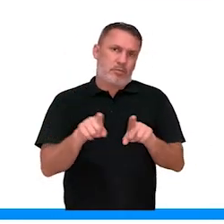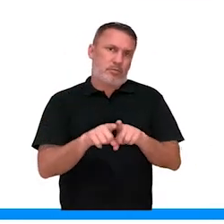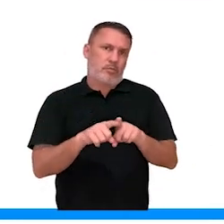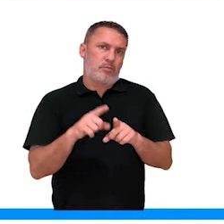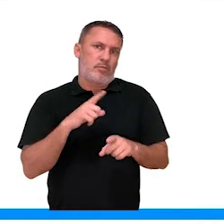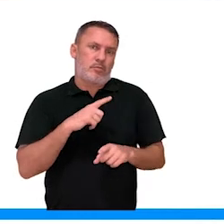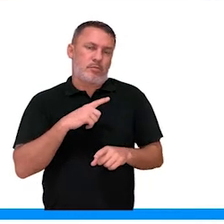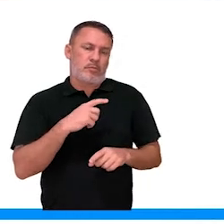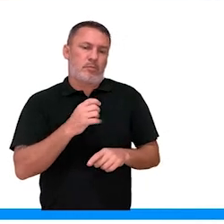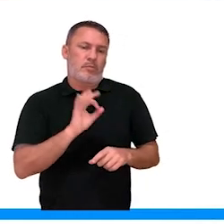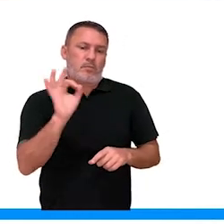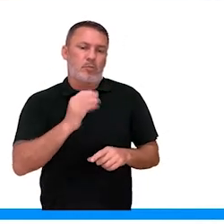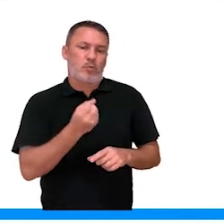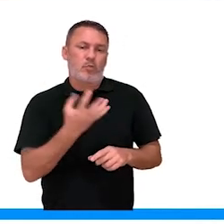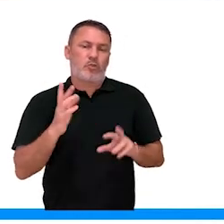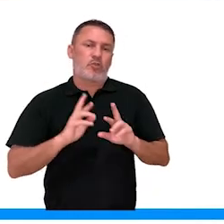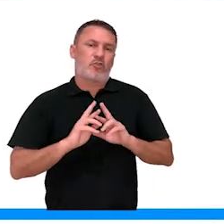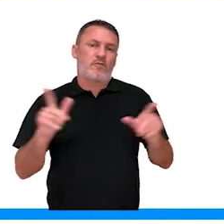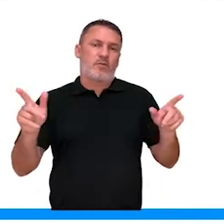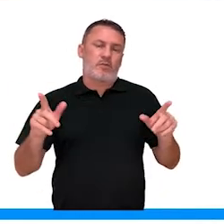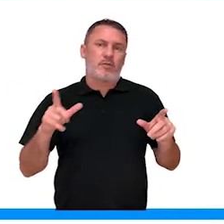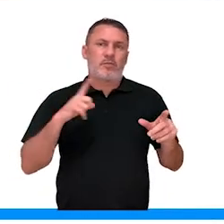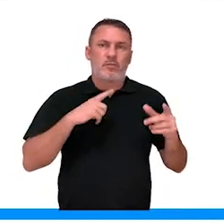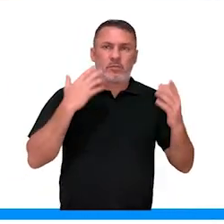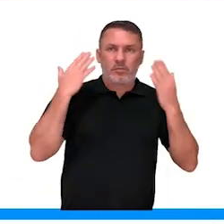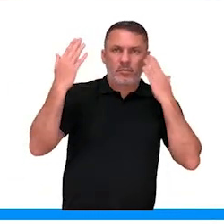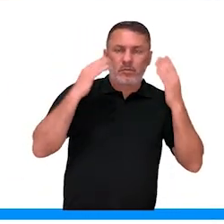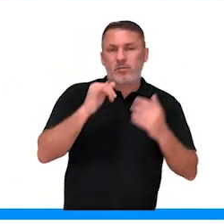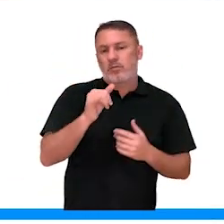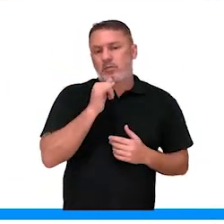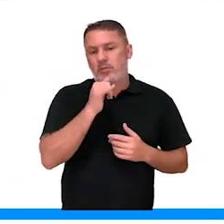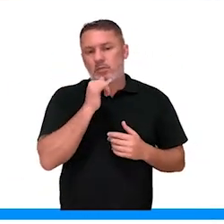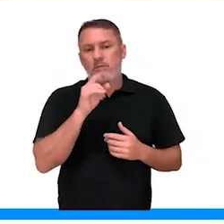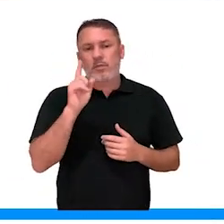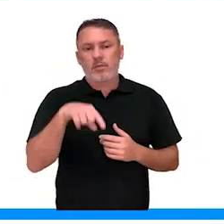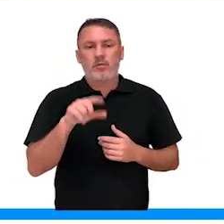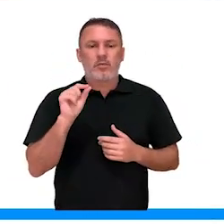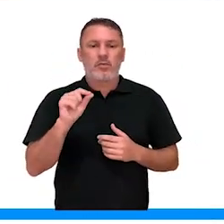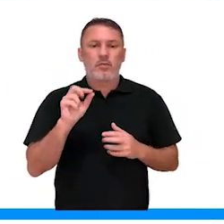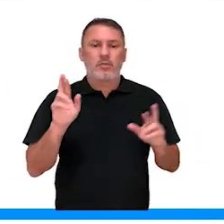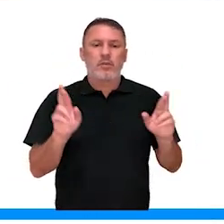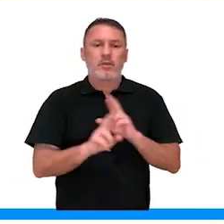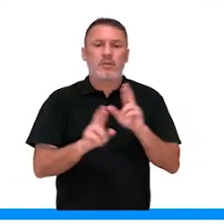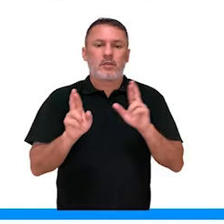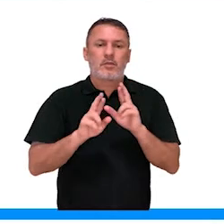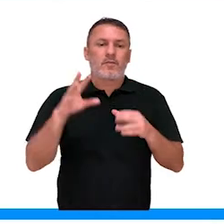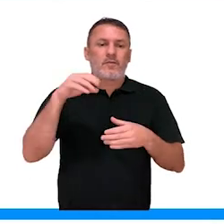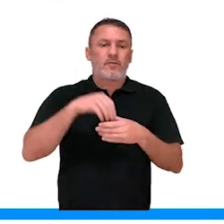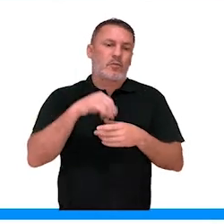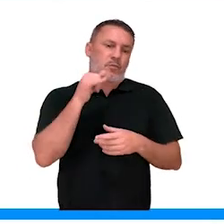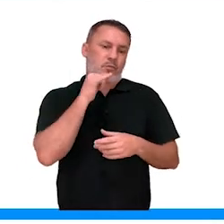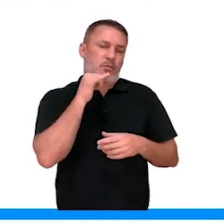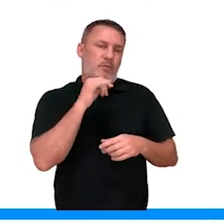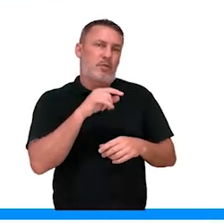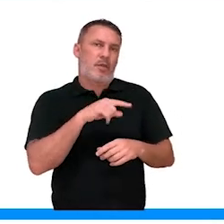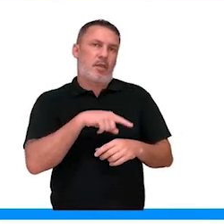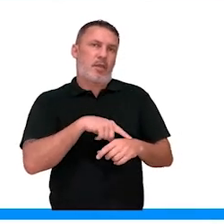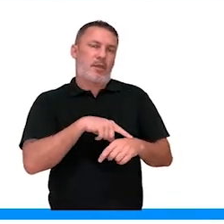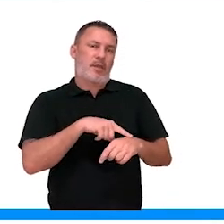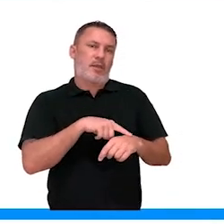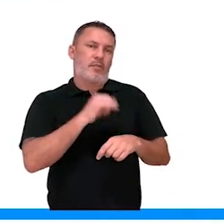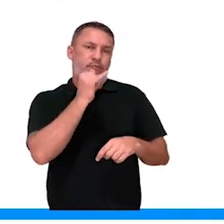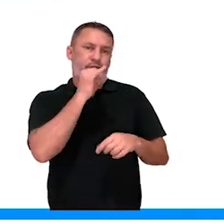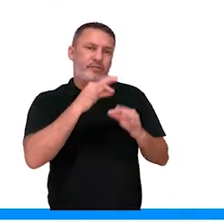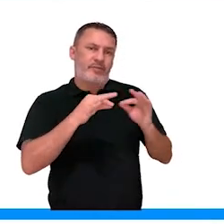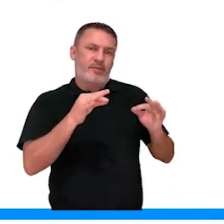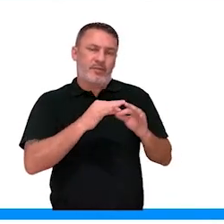quantidade diferente, desproporcional, quando a gente analisa aí em relação a ser um tecido nervoso, a